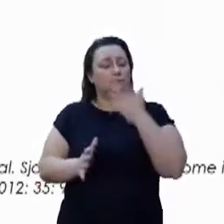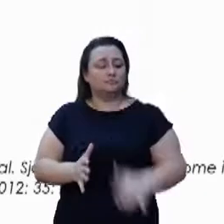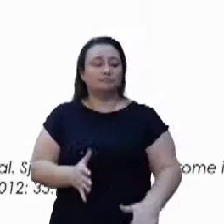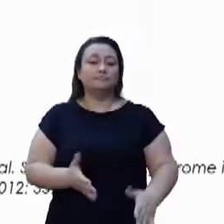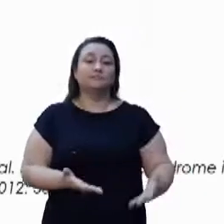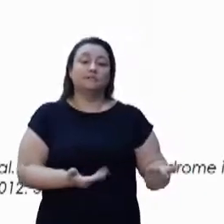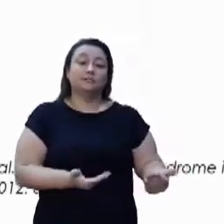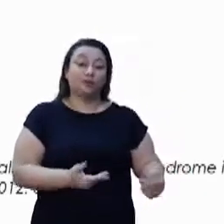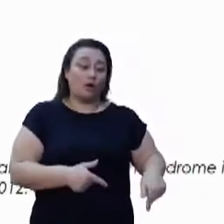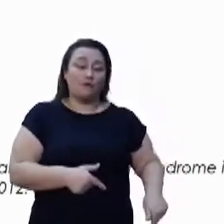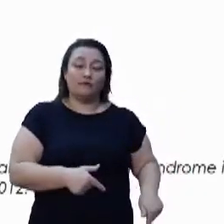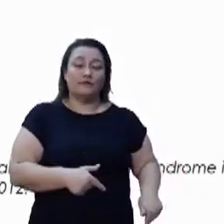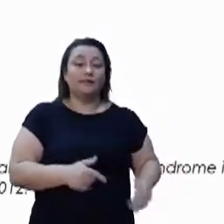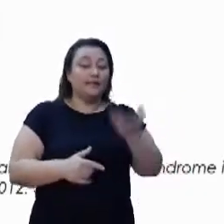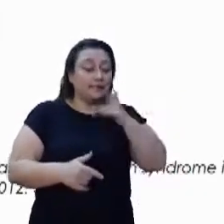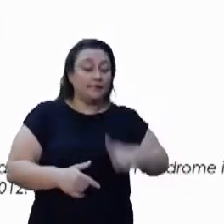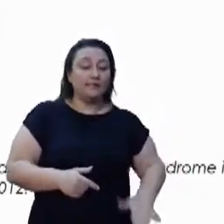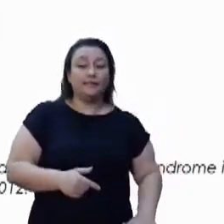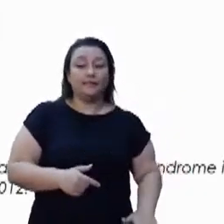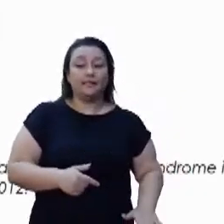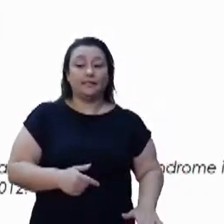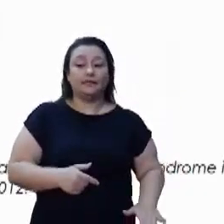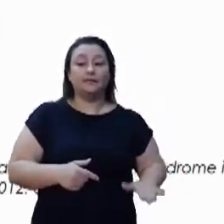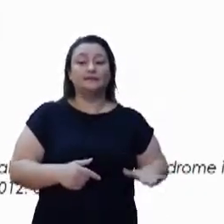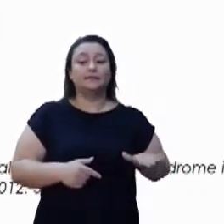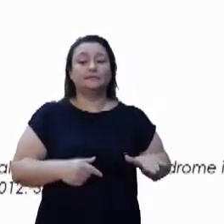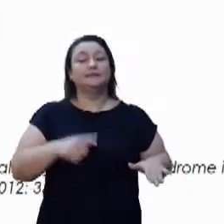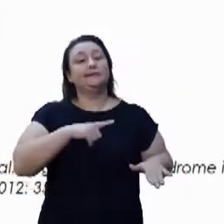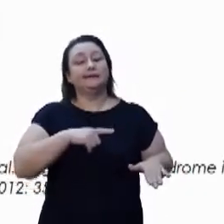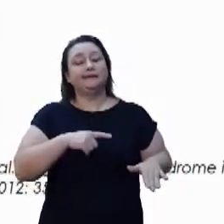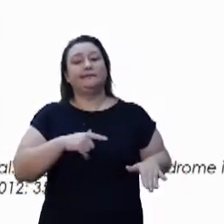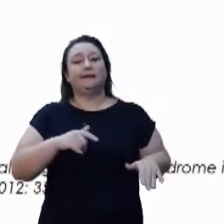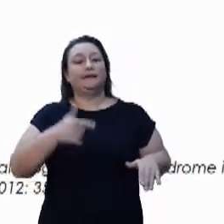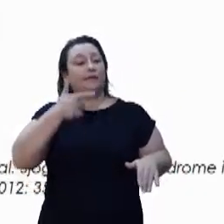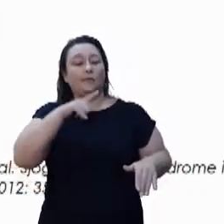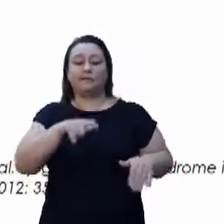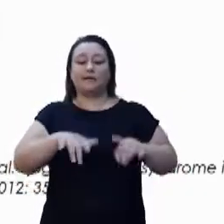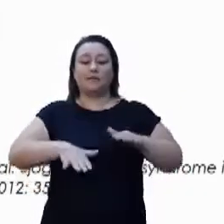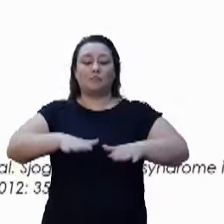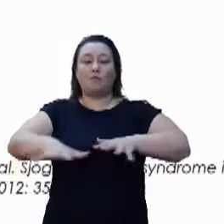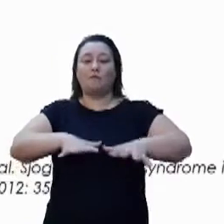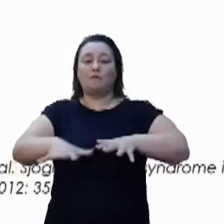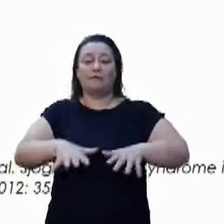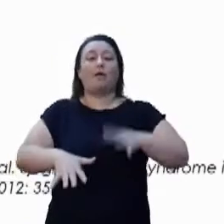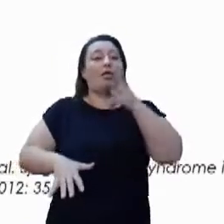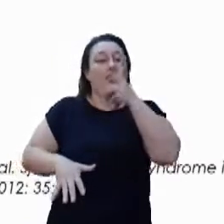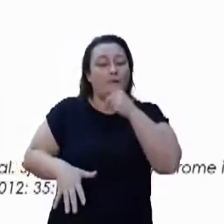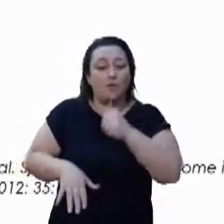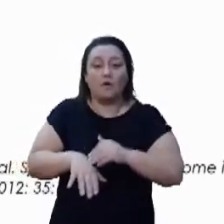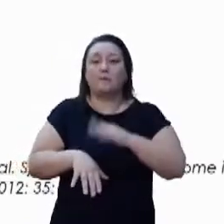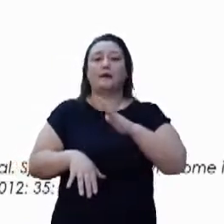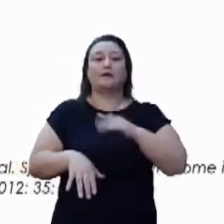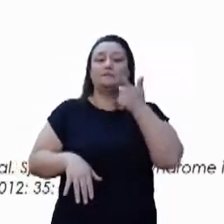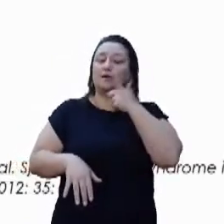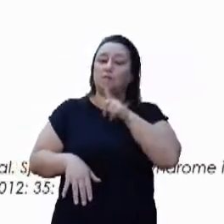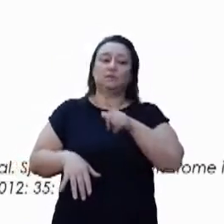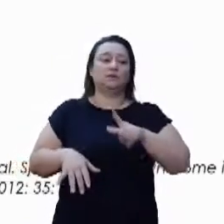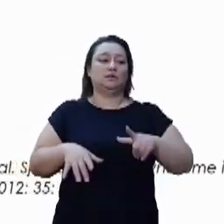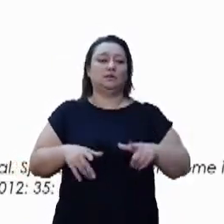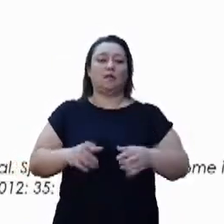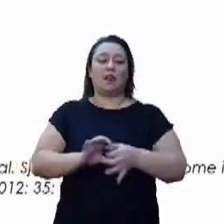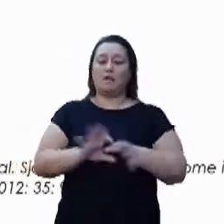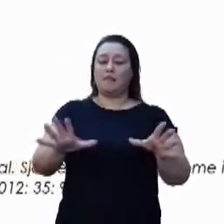infância, normalmente crianças que têm um atraso de marcos motores, demoram mais para conseguir adquirir